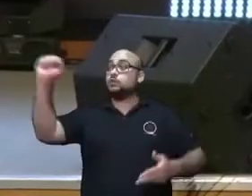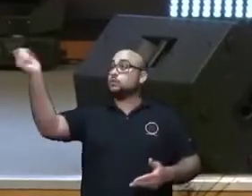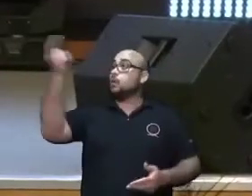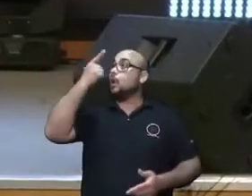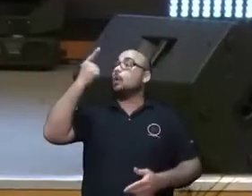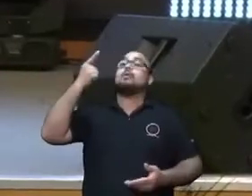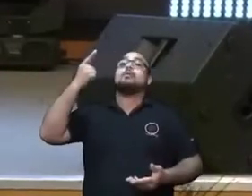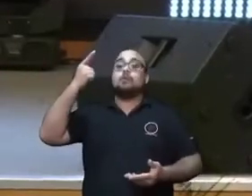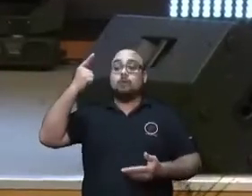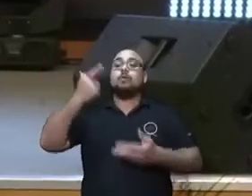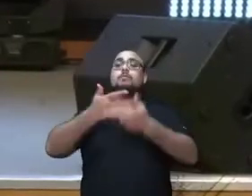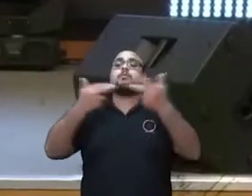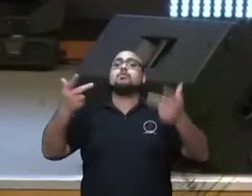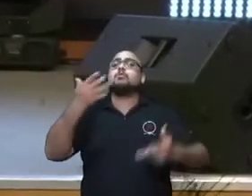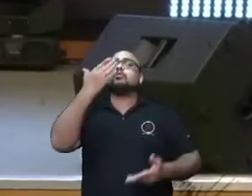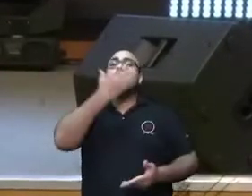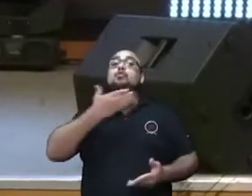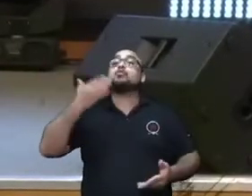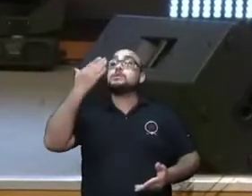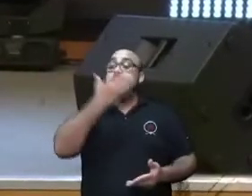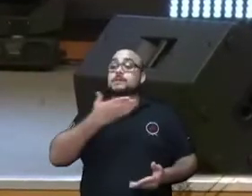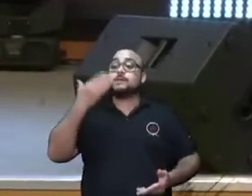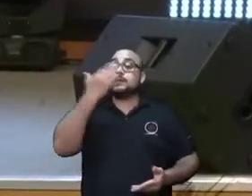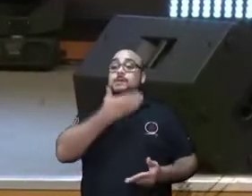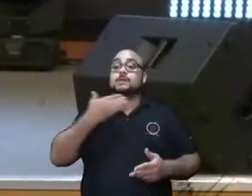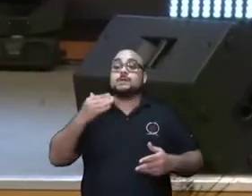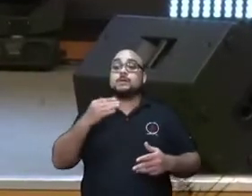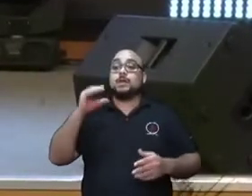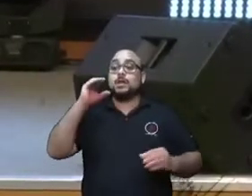adoçados pelo calor do sol.